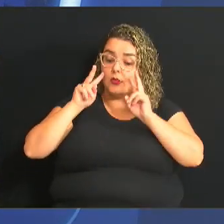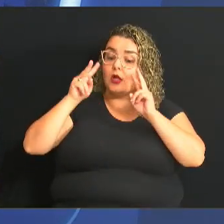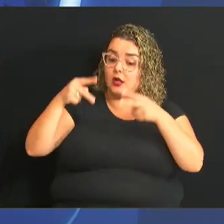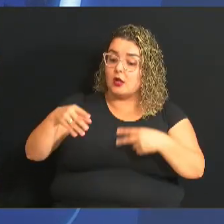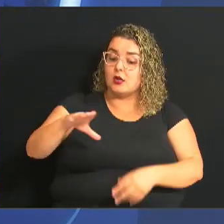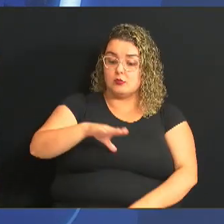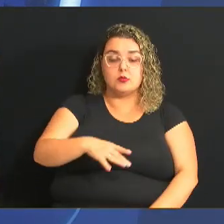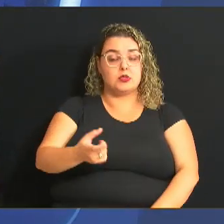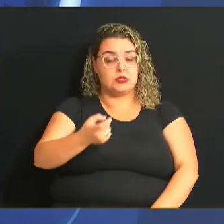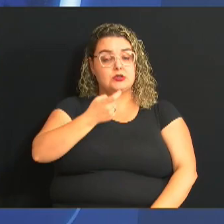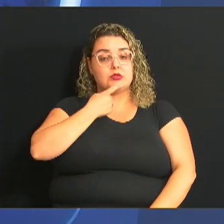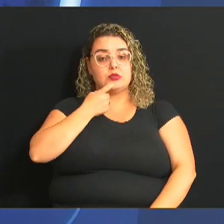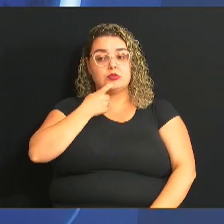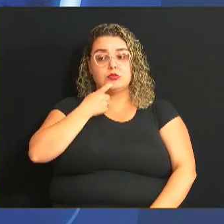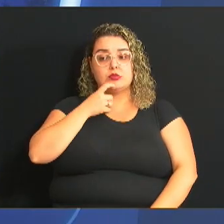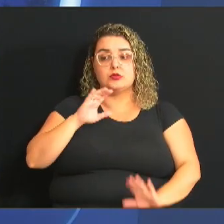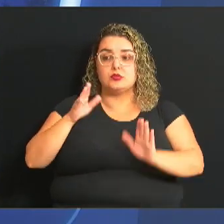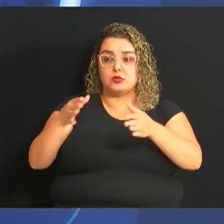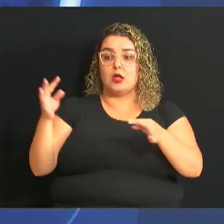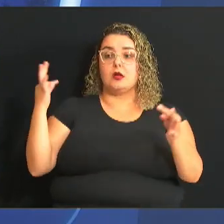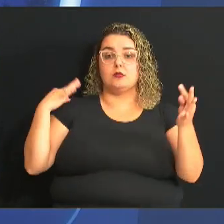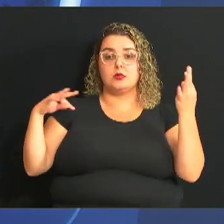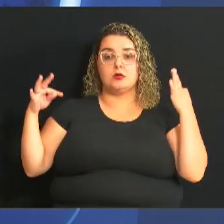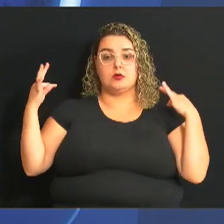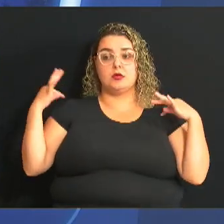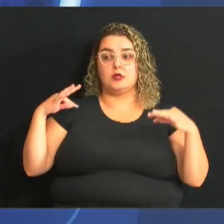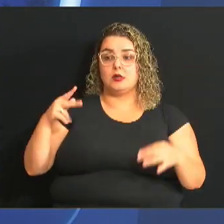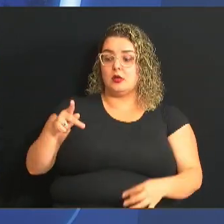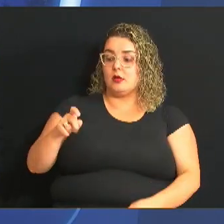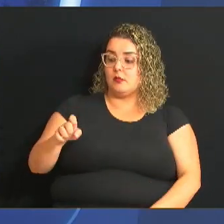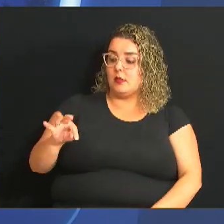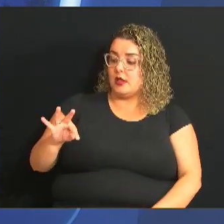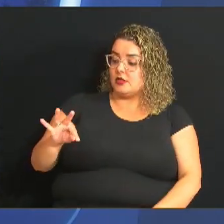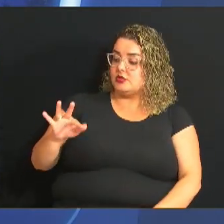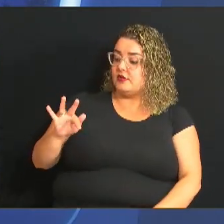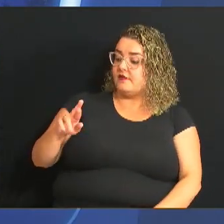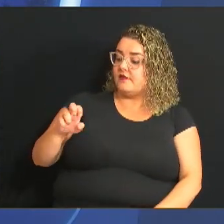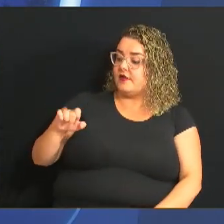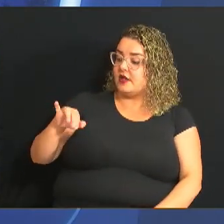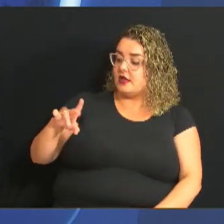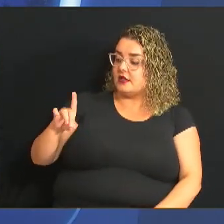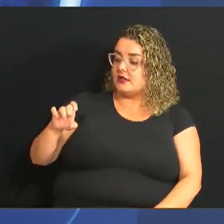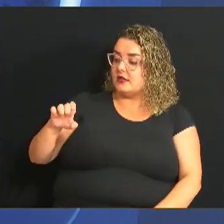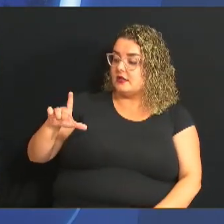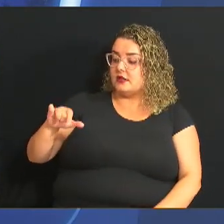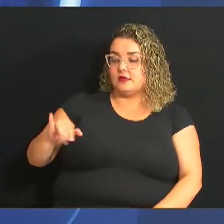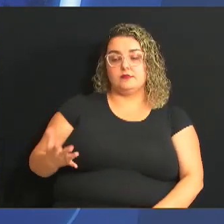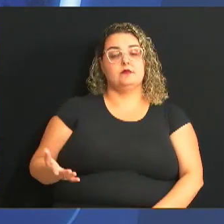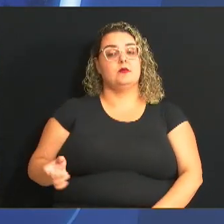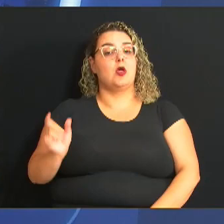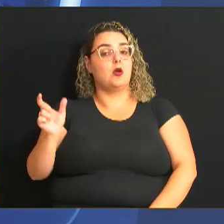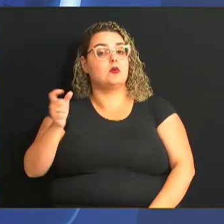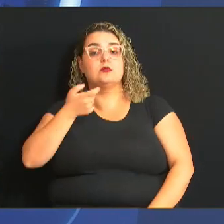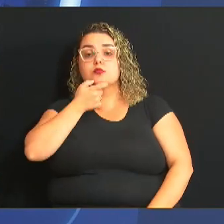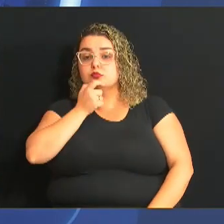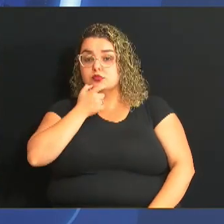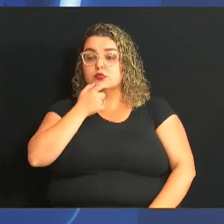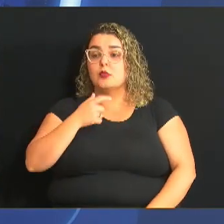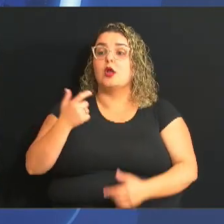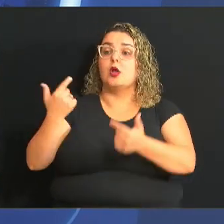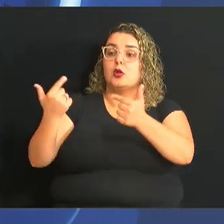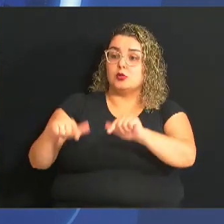de Campinas como destino turístico pet friendly. O termo em inglês é utilizado para designar lugares